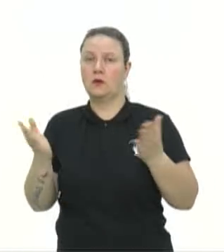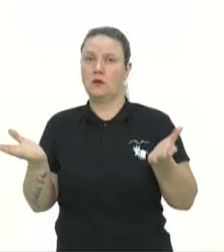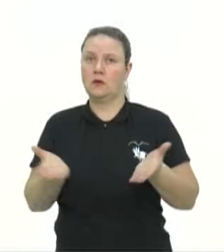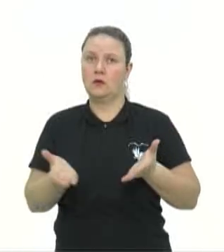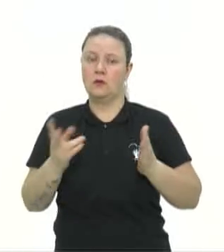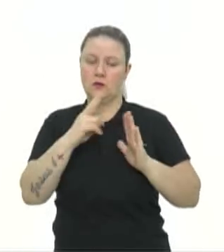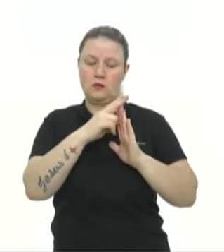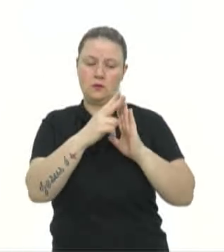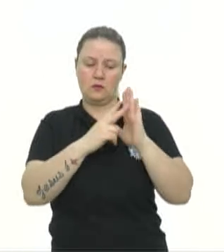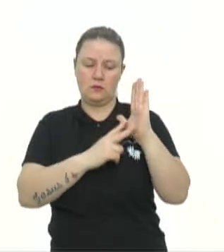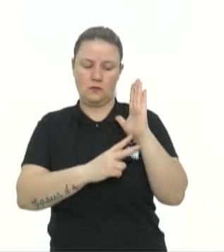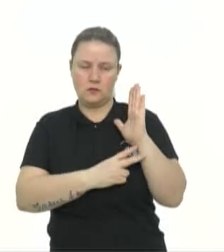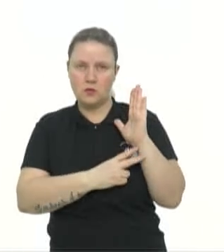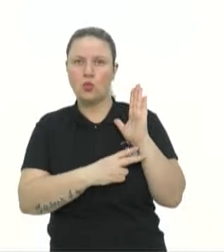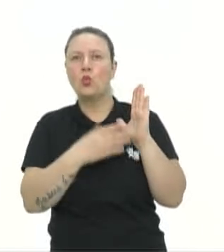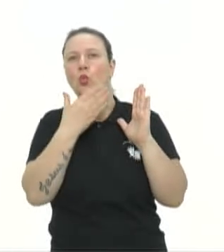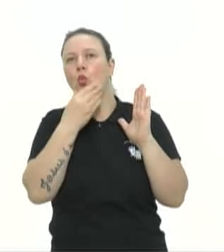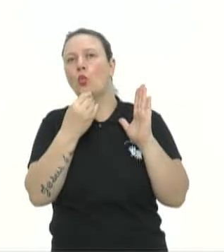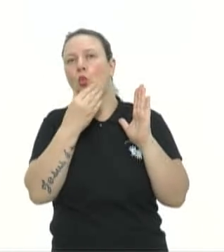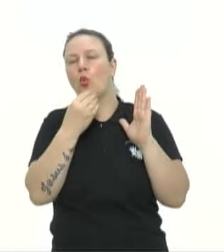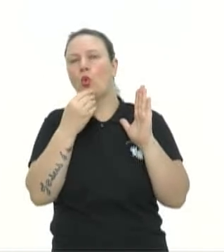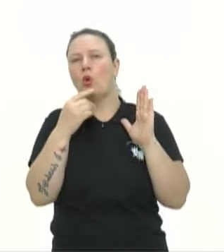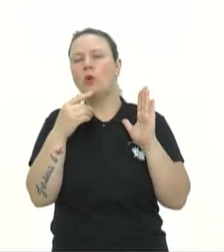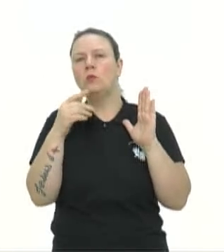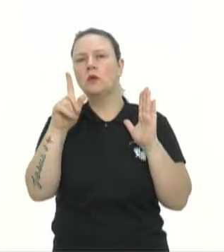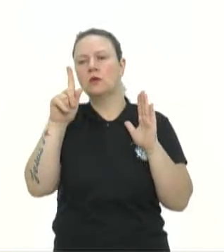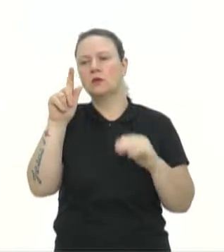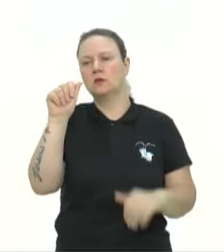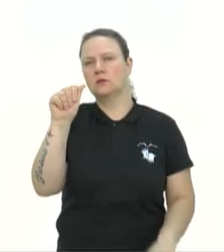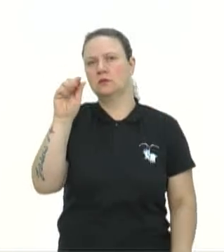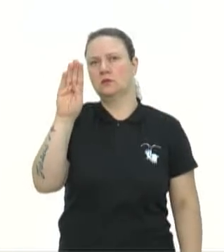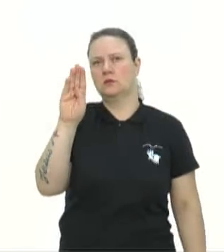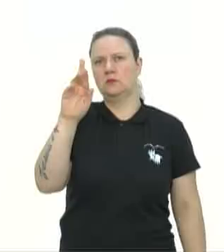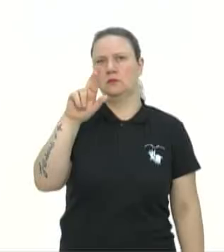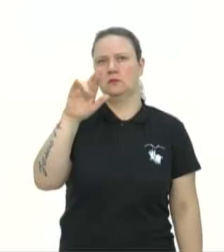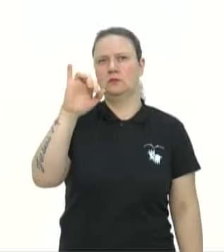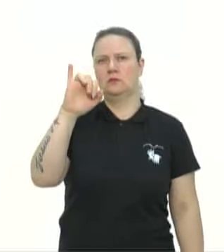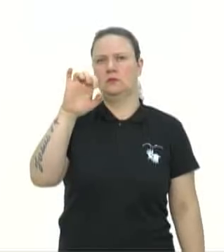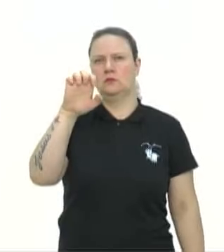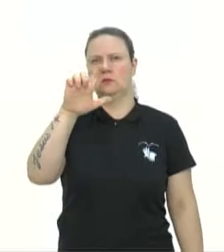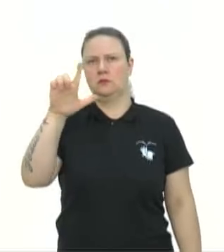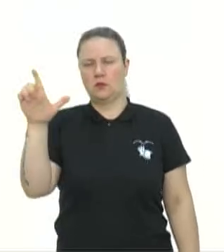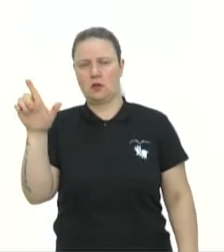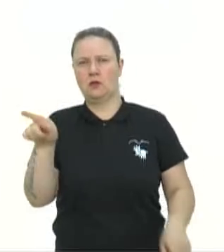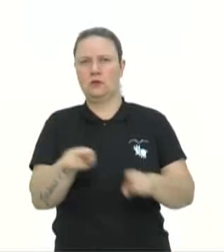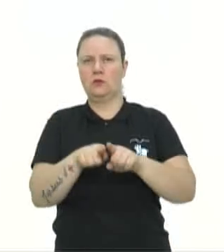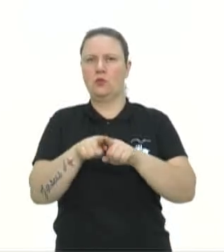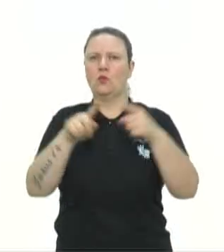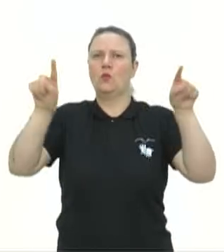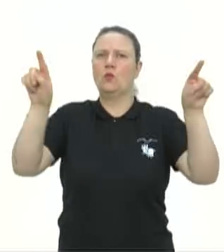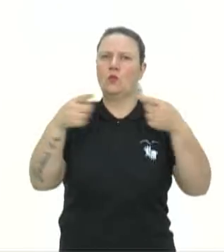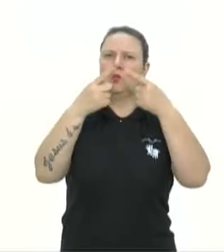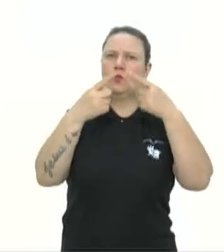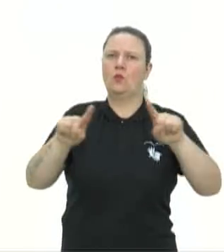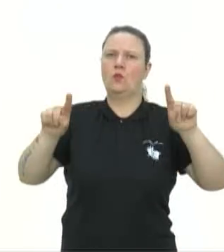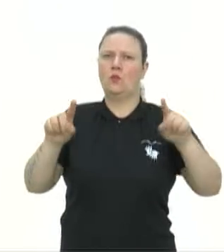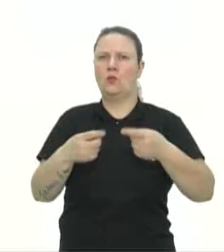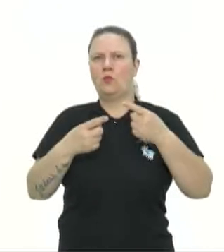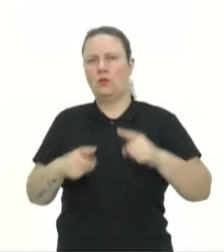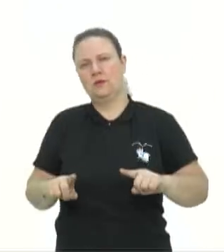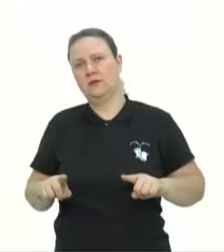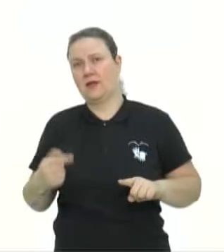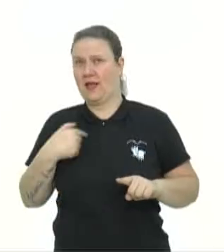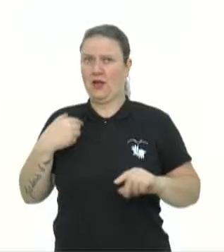da música do Gabriel Pensador, uma música antiga, não sei se vocês conhecem. O nome da música é Até Quando? Eu não vou cantar, pessoal,